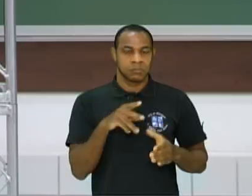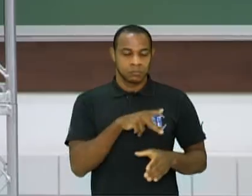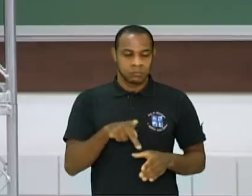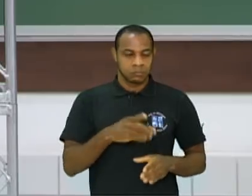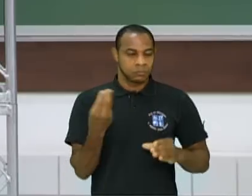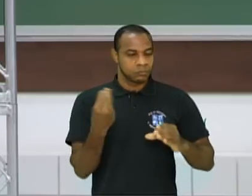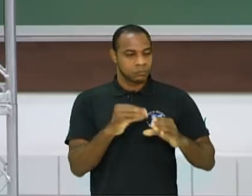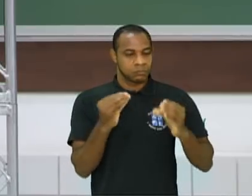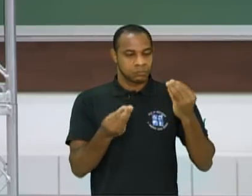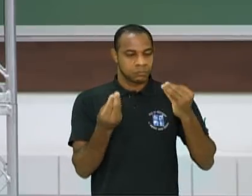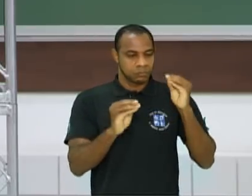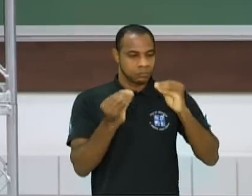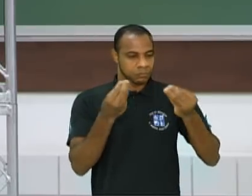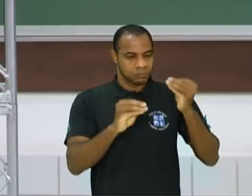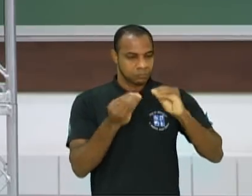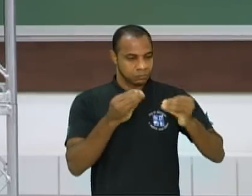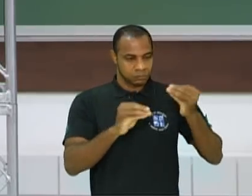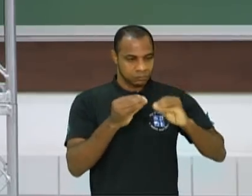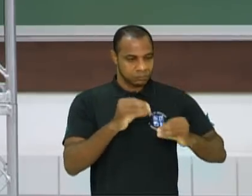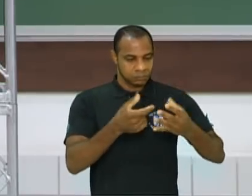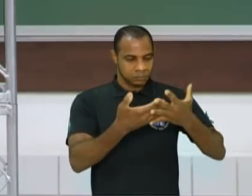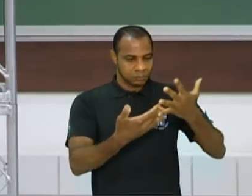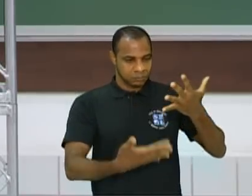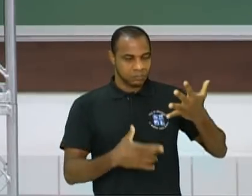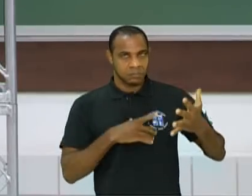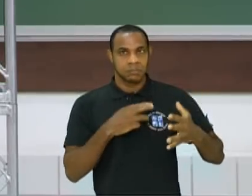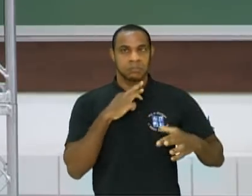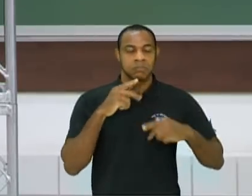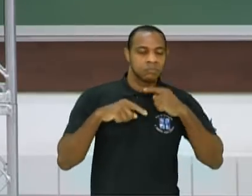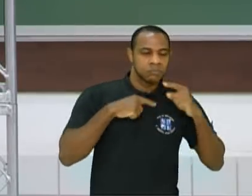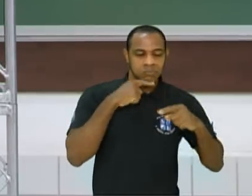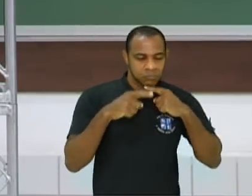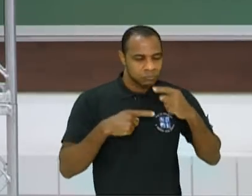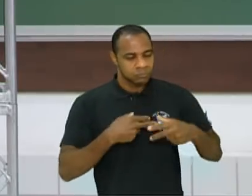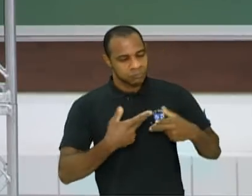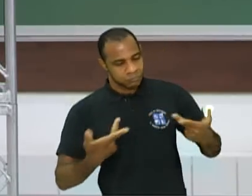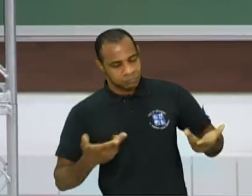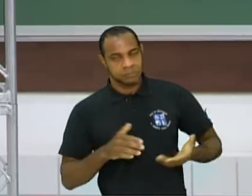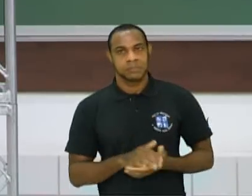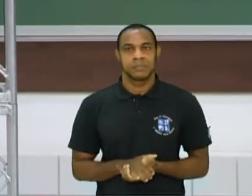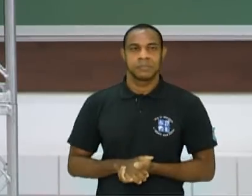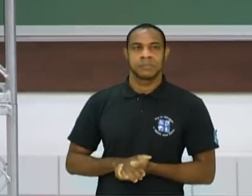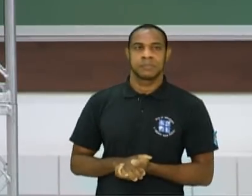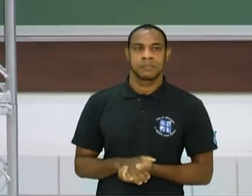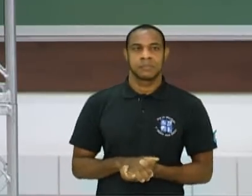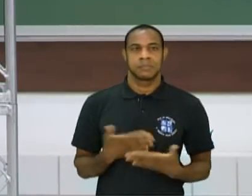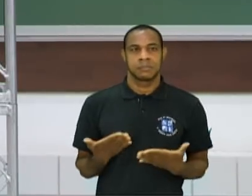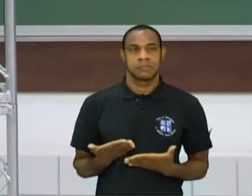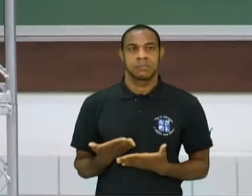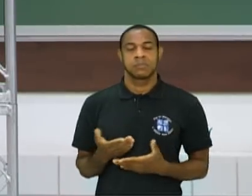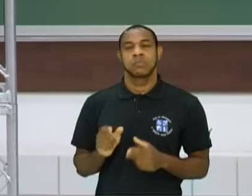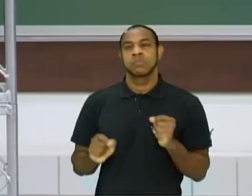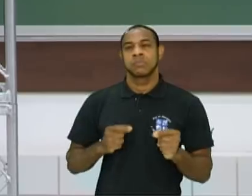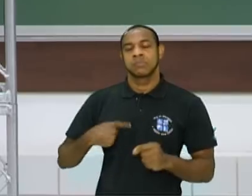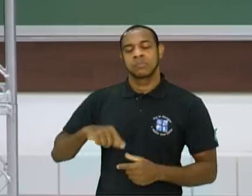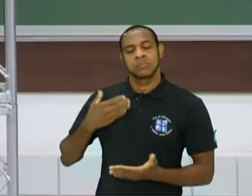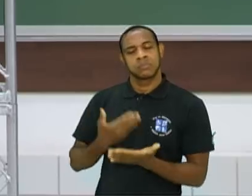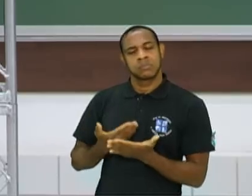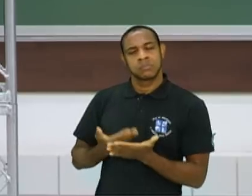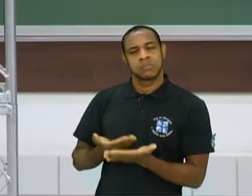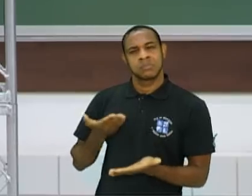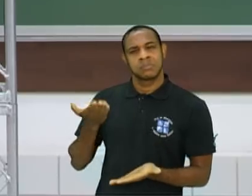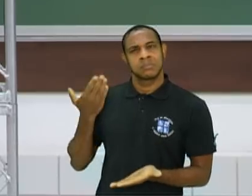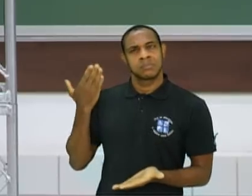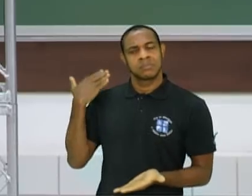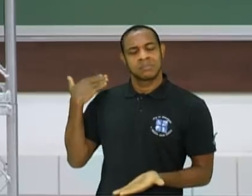interagir com ele, tirar suas dúvidas, ok? Bom, nós vamos rever o que nós estudamos aula passada. Você